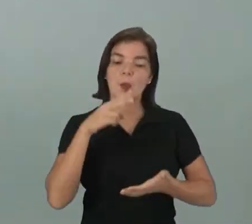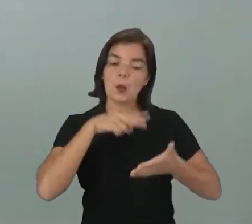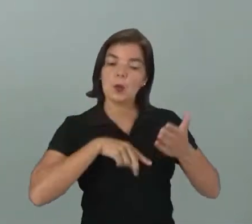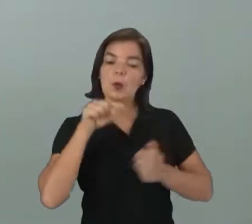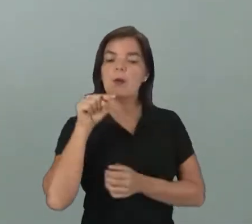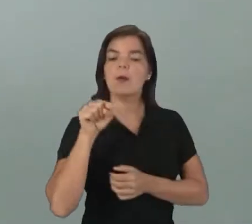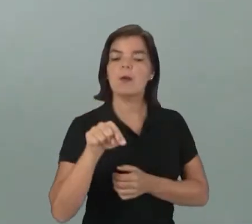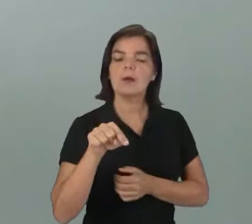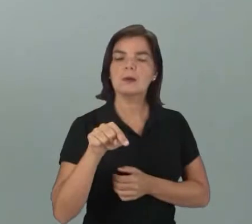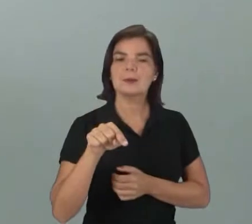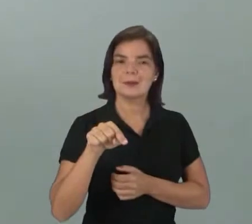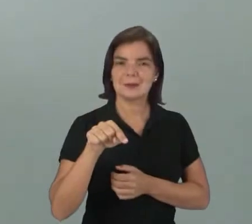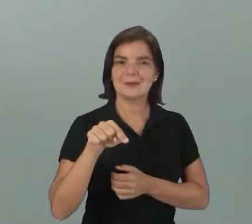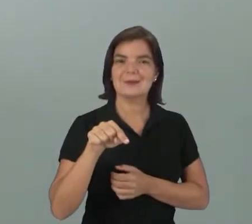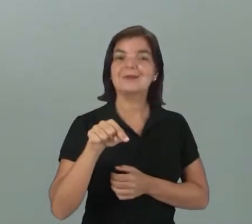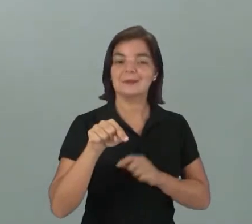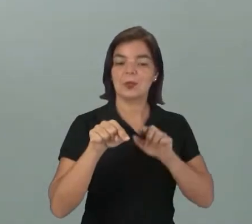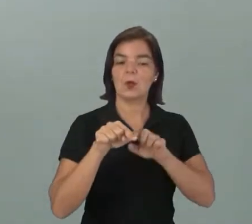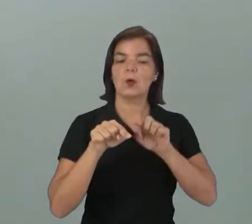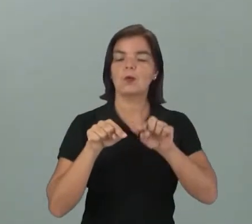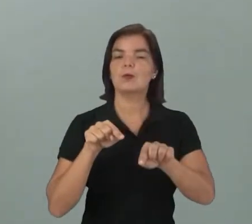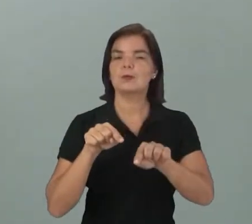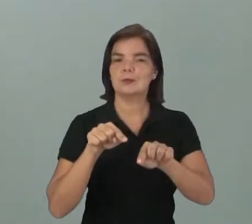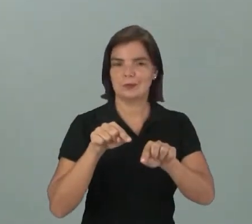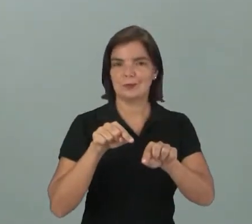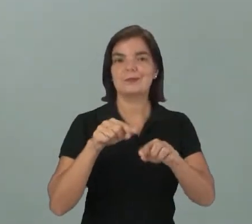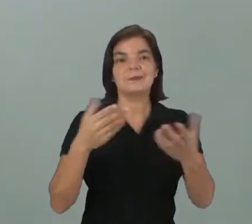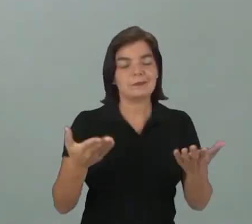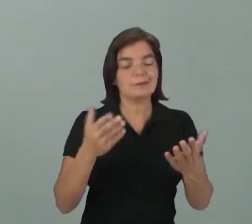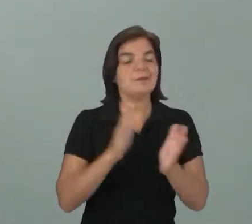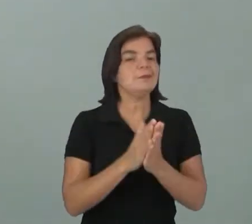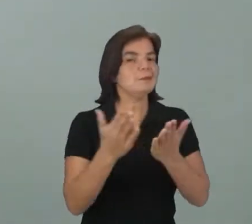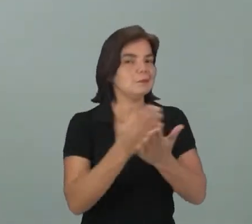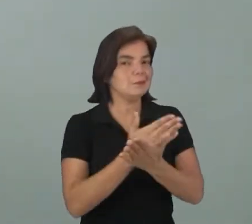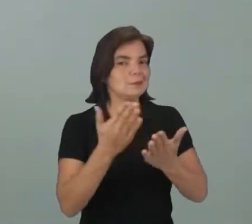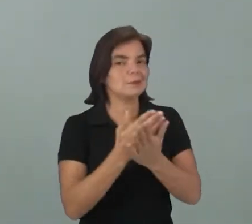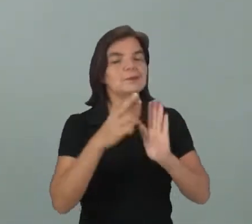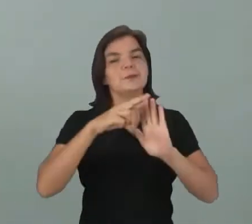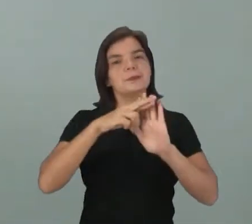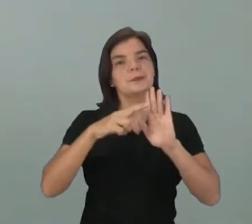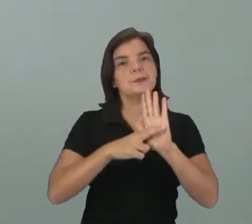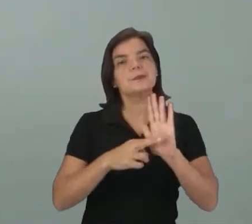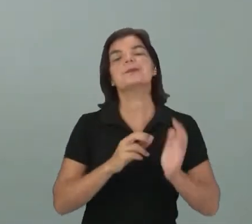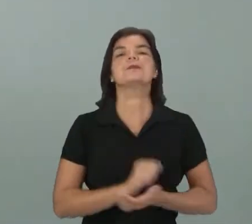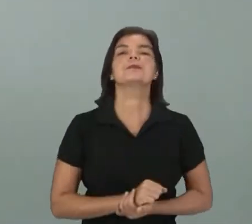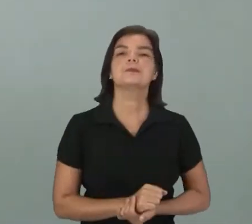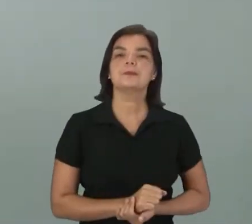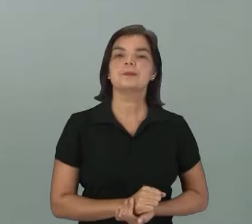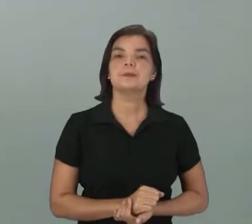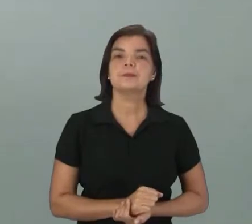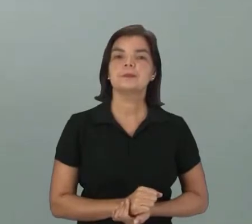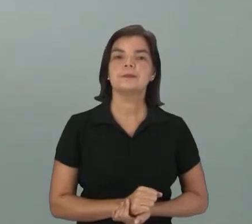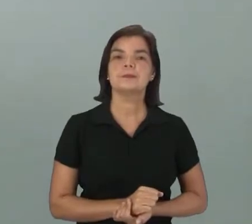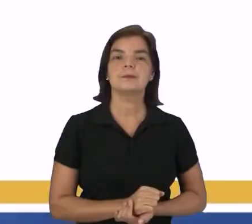li esse livro aí que está com você. Vamos observar a regra de uso deste pronome.